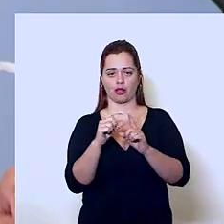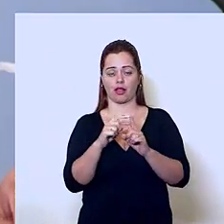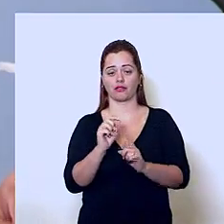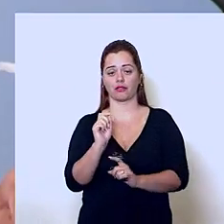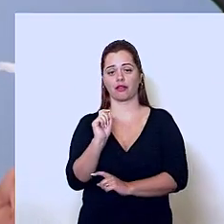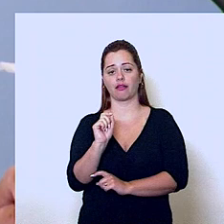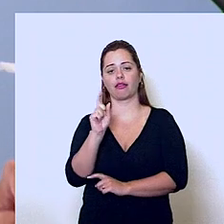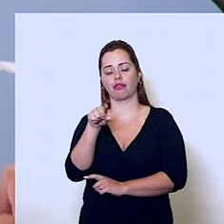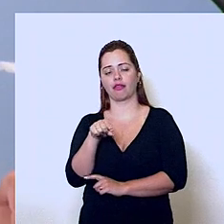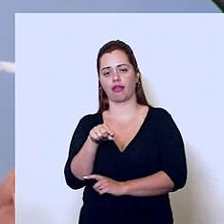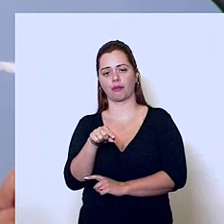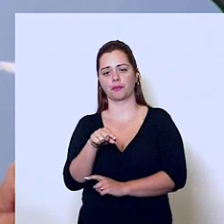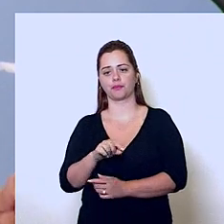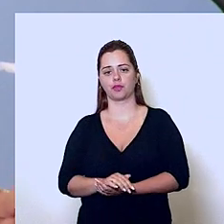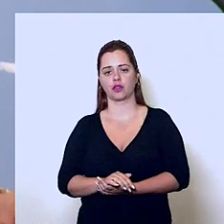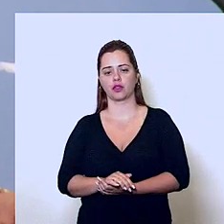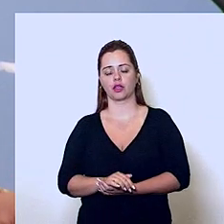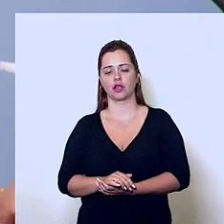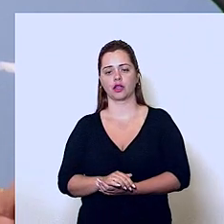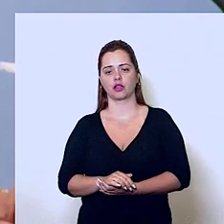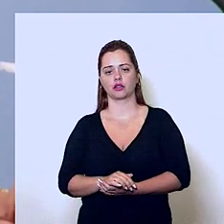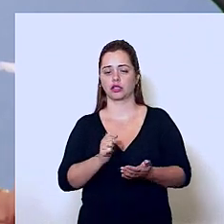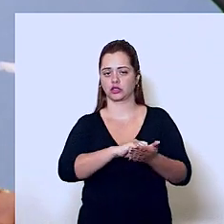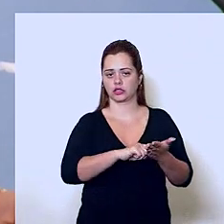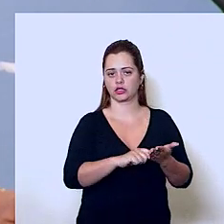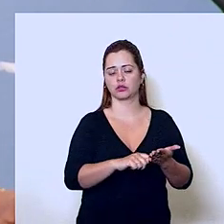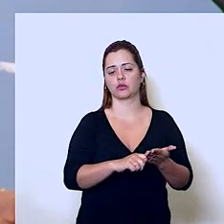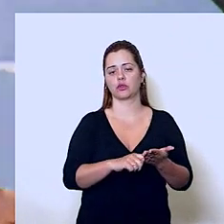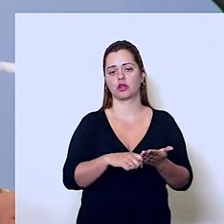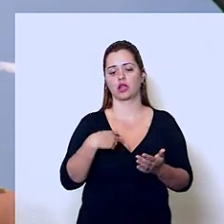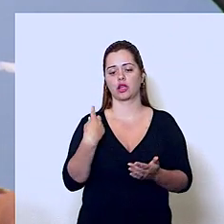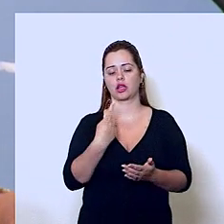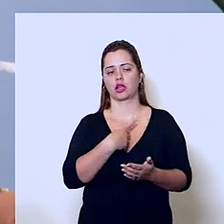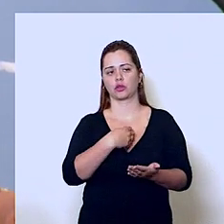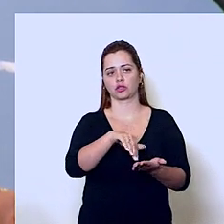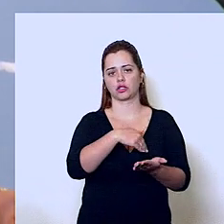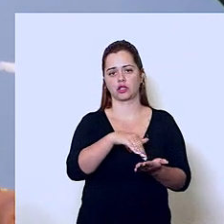eu corroboro e assino embaixo, realmente da nossa secretaria-geral,